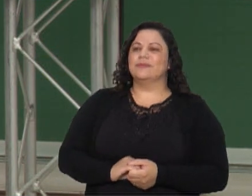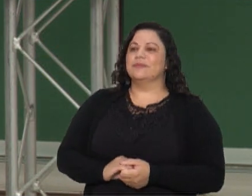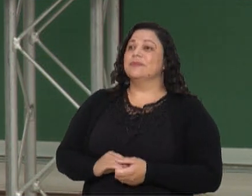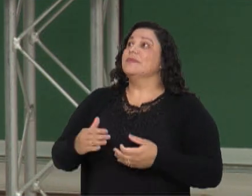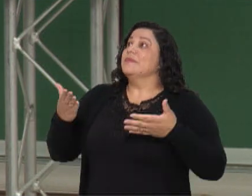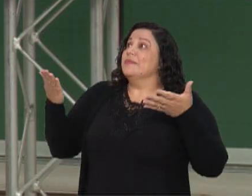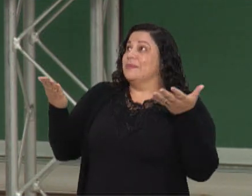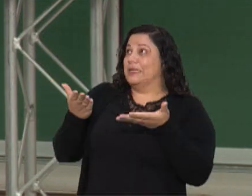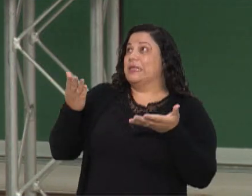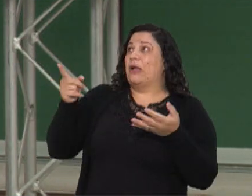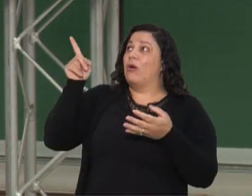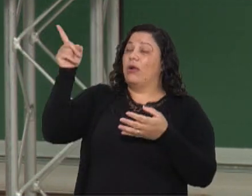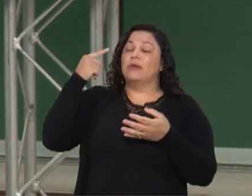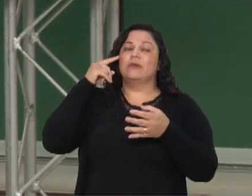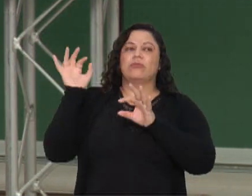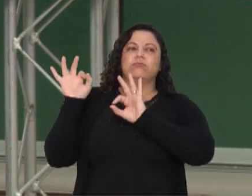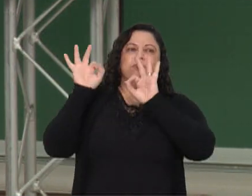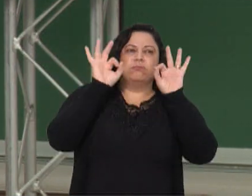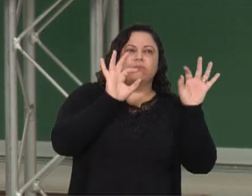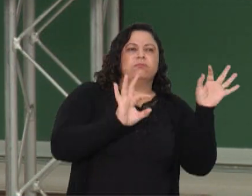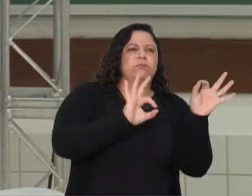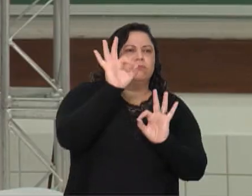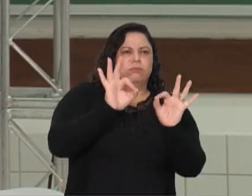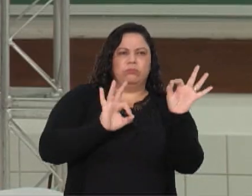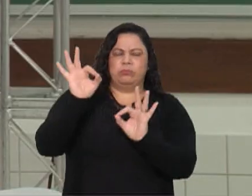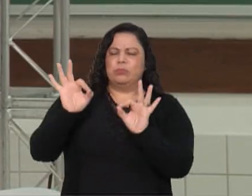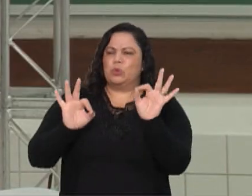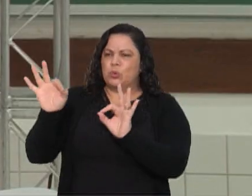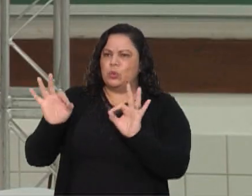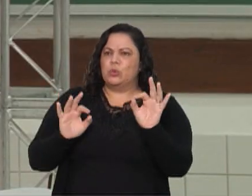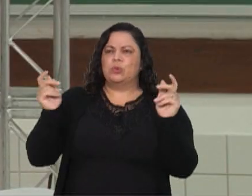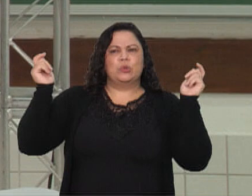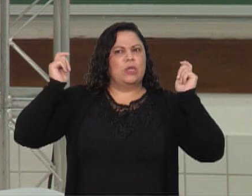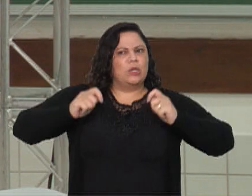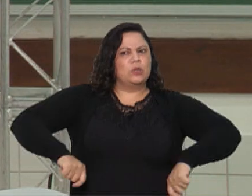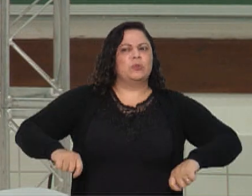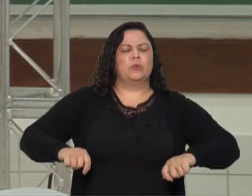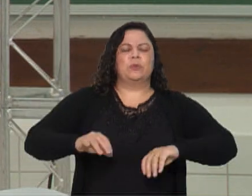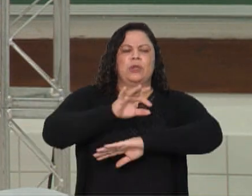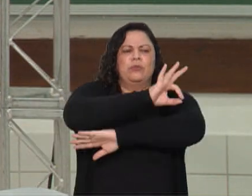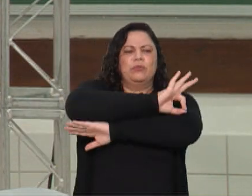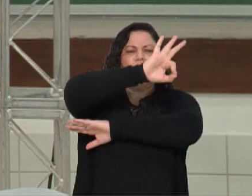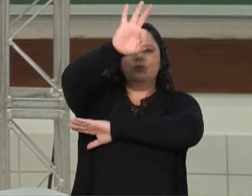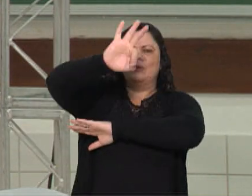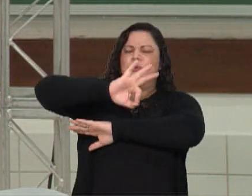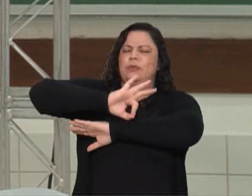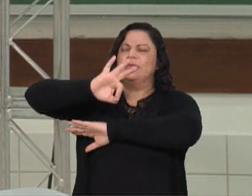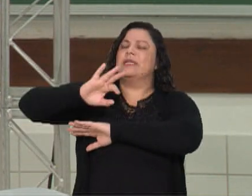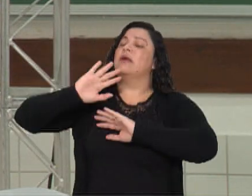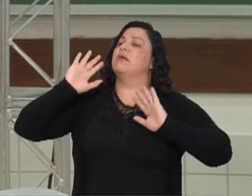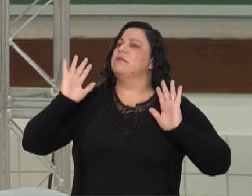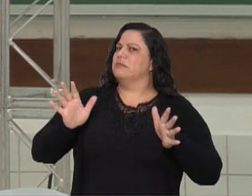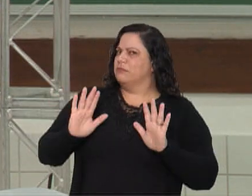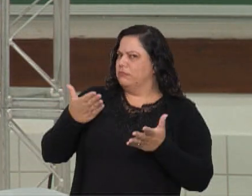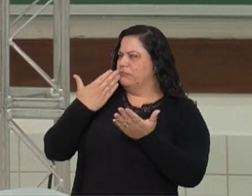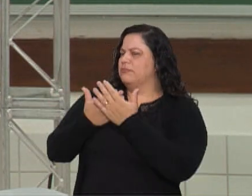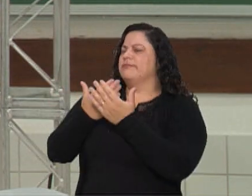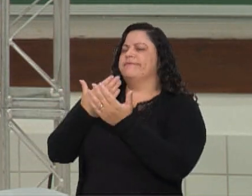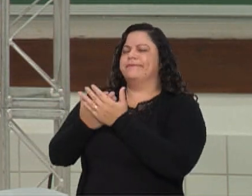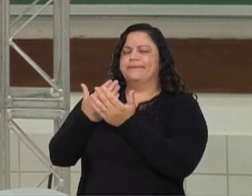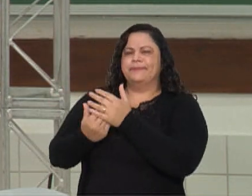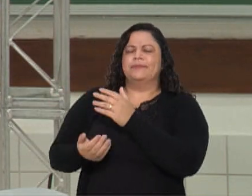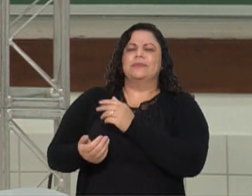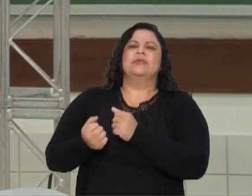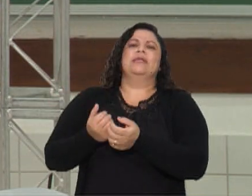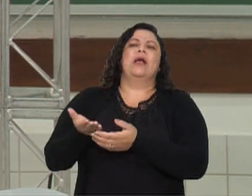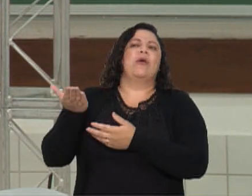e vemos aqui que o projeto do MASP foi feito por uma arquiteta que a gente já viu, inclusive, nas outras aulas,